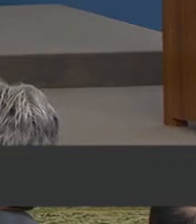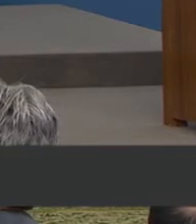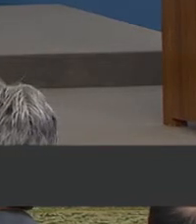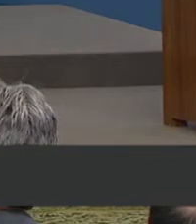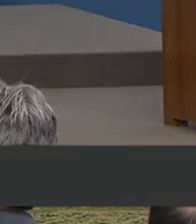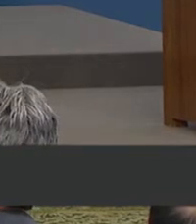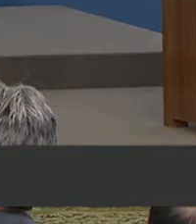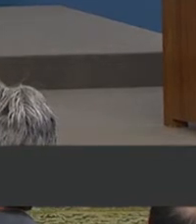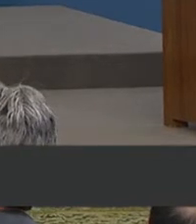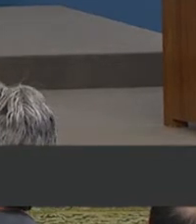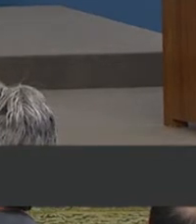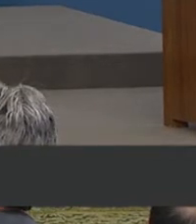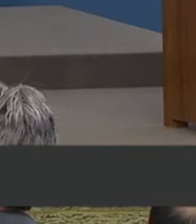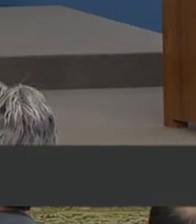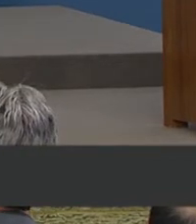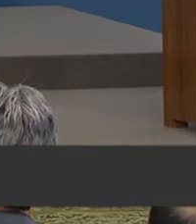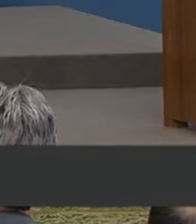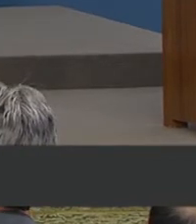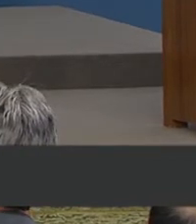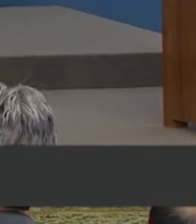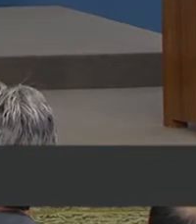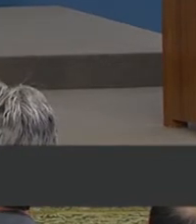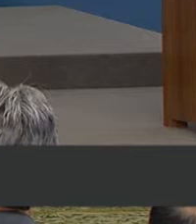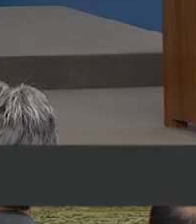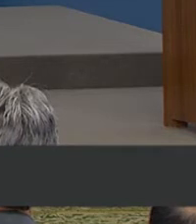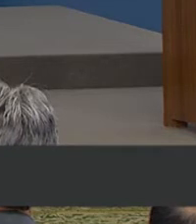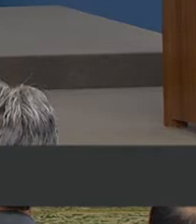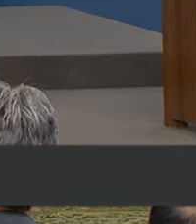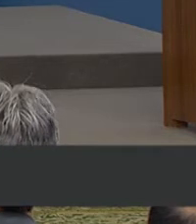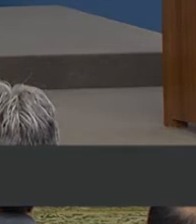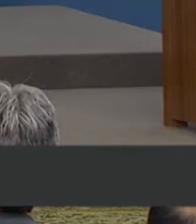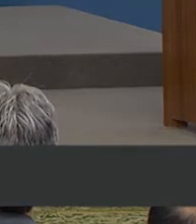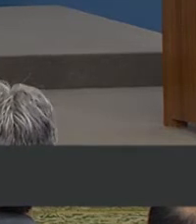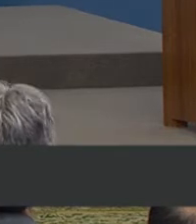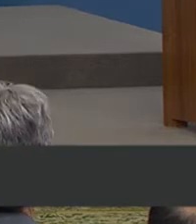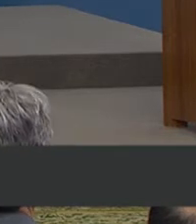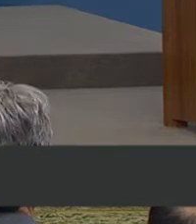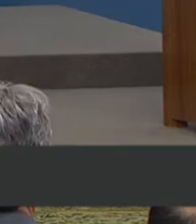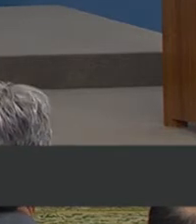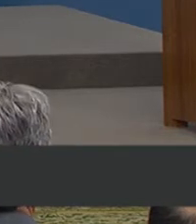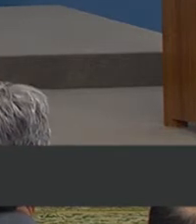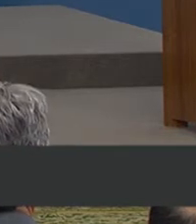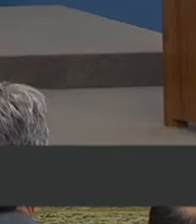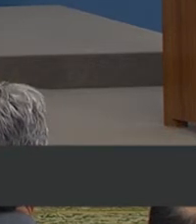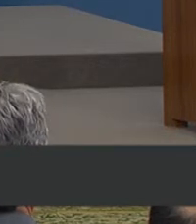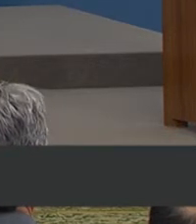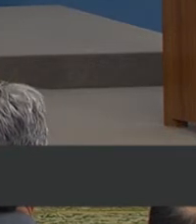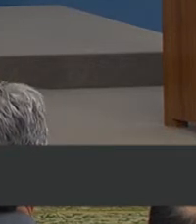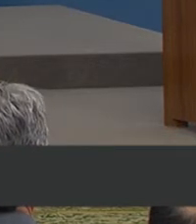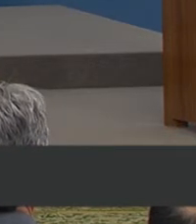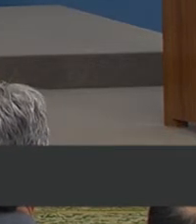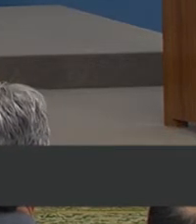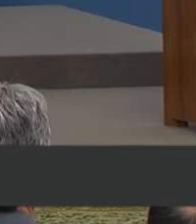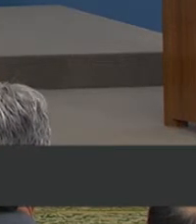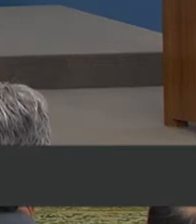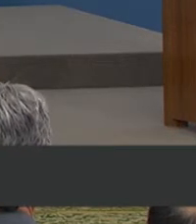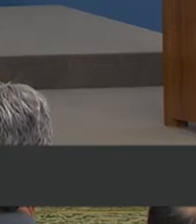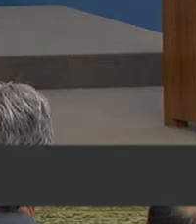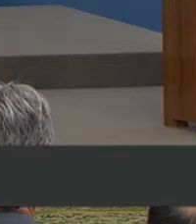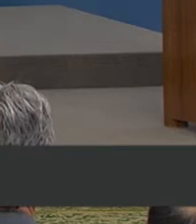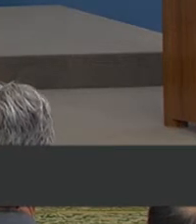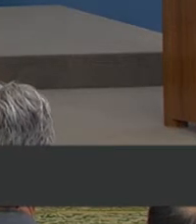os senhores geral do cesar motta e gabriel mussi moraes representantes da energisa s/a